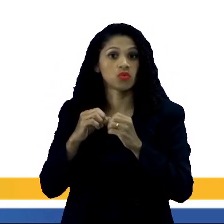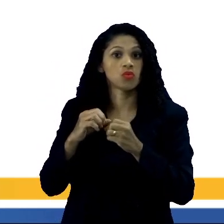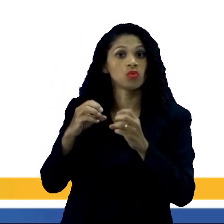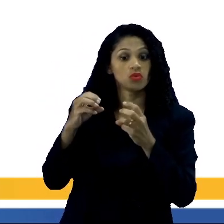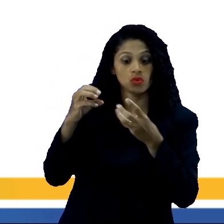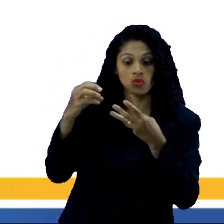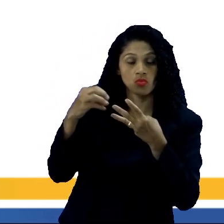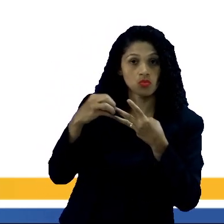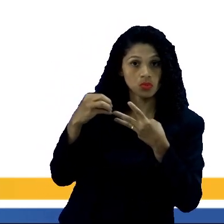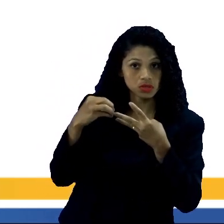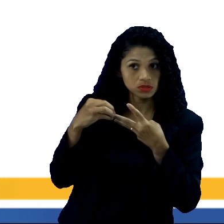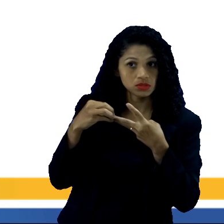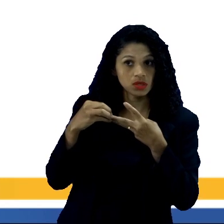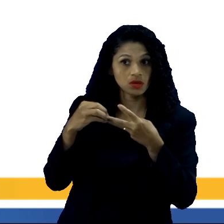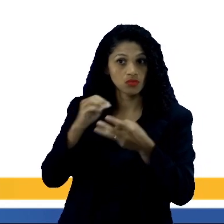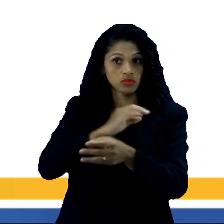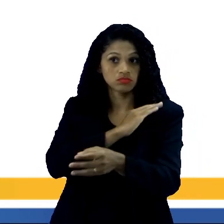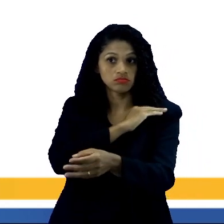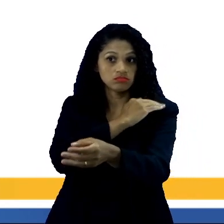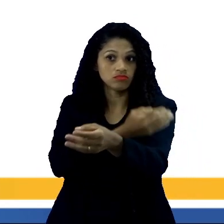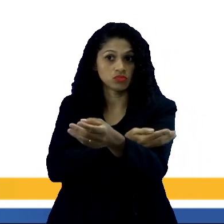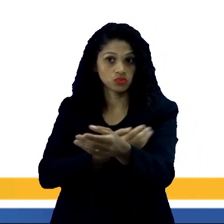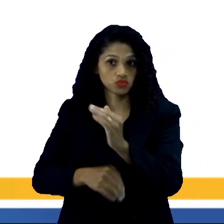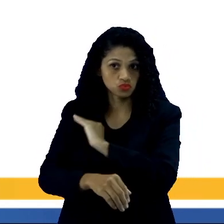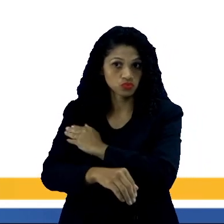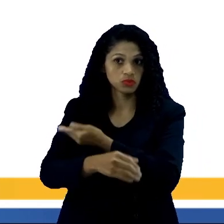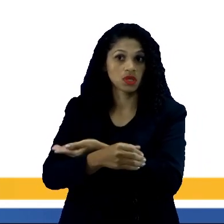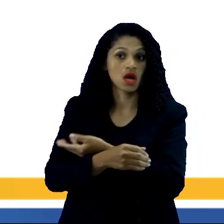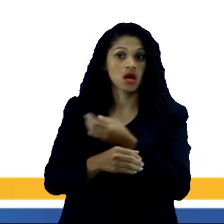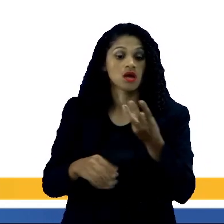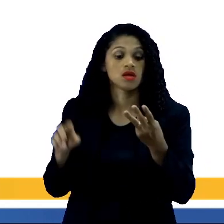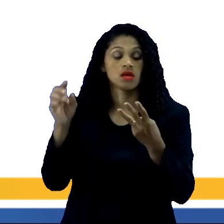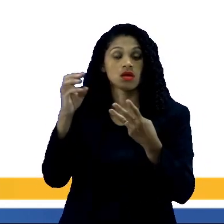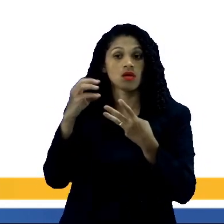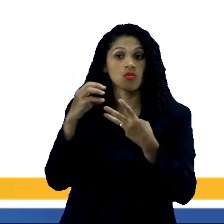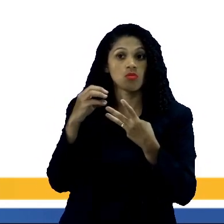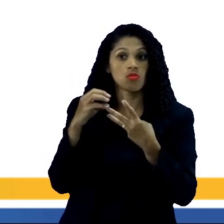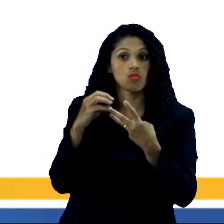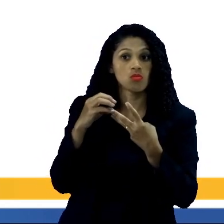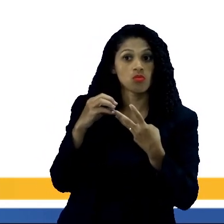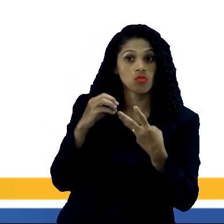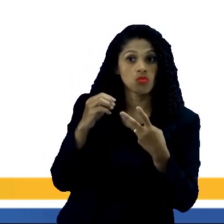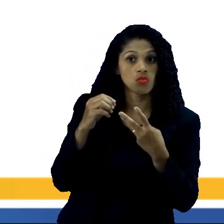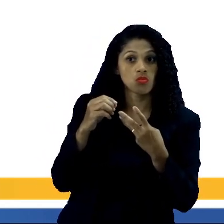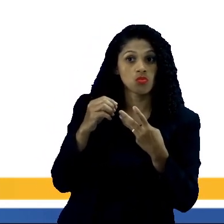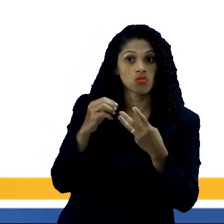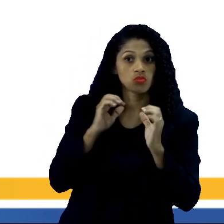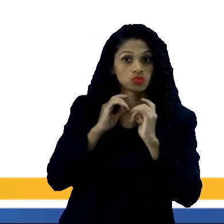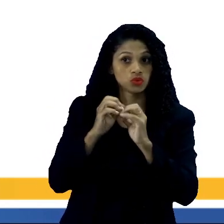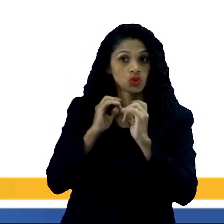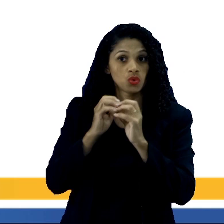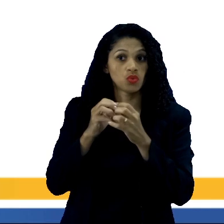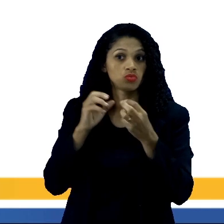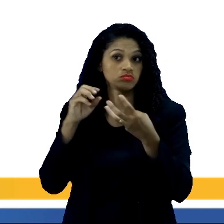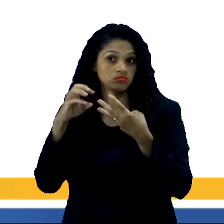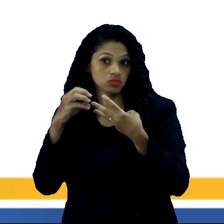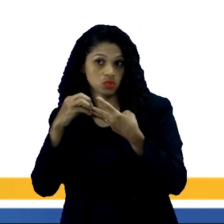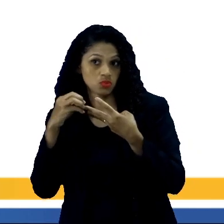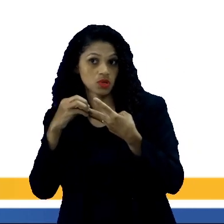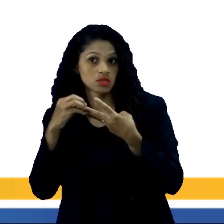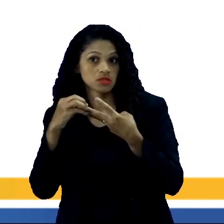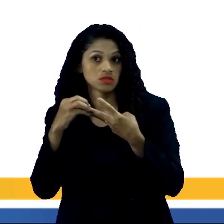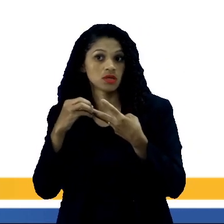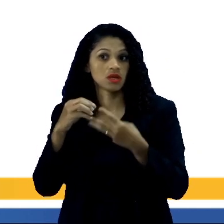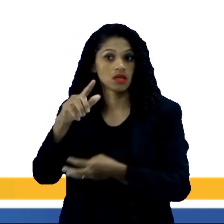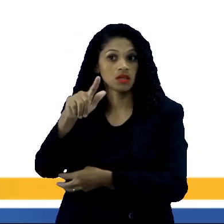neurônio e uma célula glandular. E aí nós temos as três imagens representativas. Na primeira, está mostrando para vocês como o